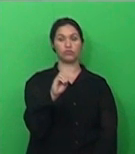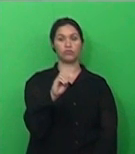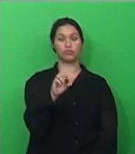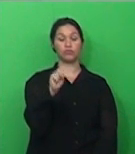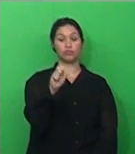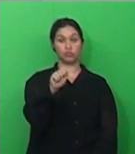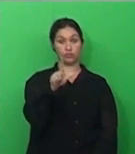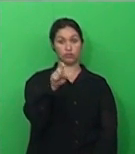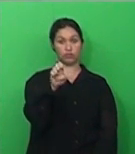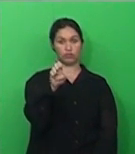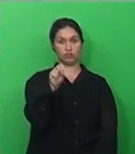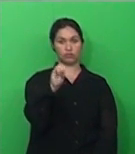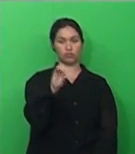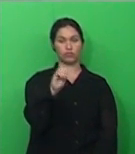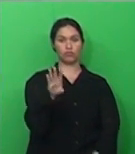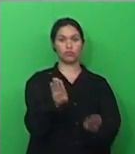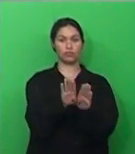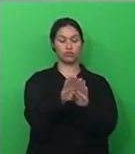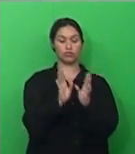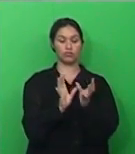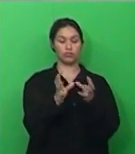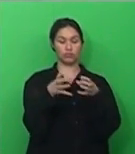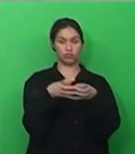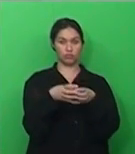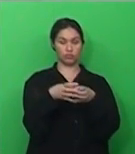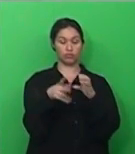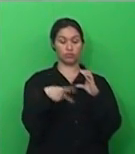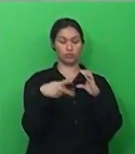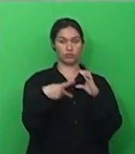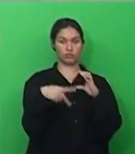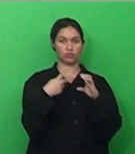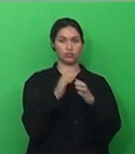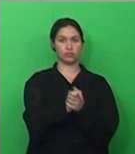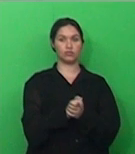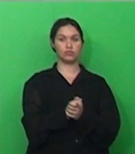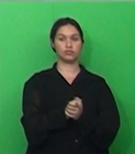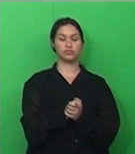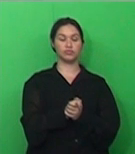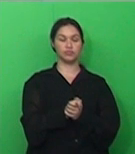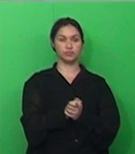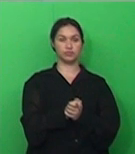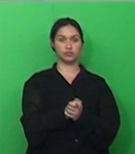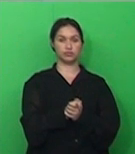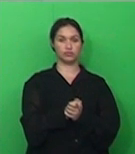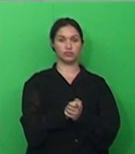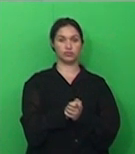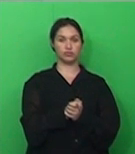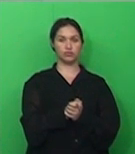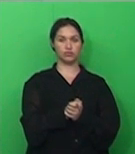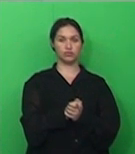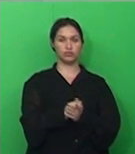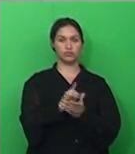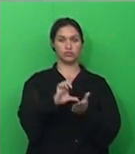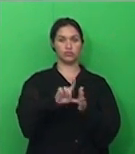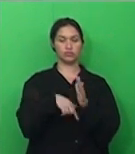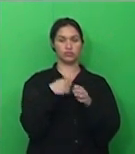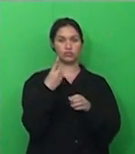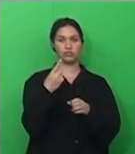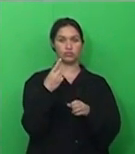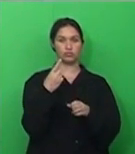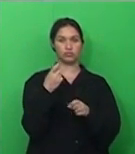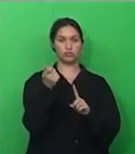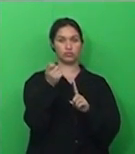Salésio Lima, a comissão pertinente dessa casa, deu o seu parecer, depois de mais de um mês esse projeto parado